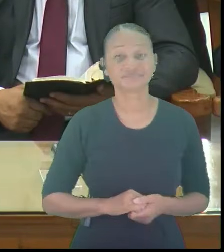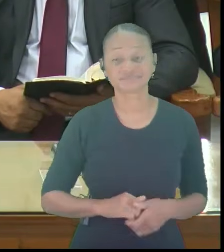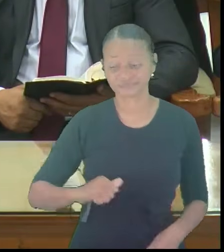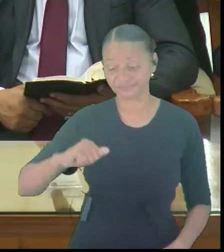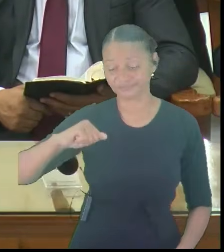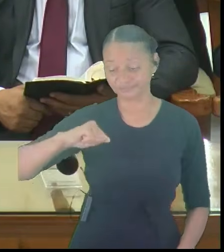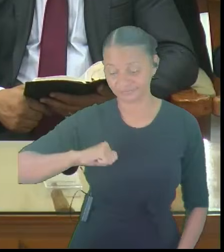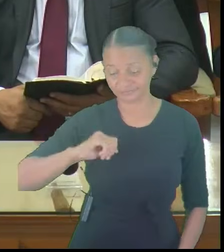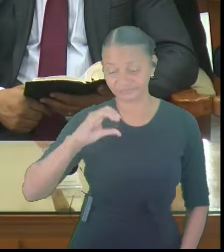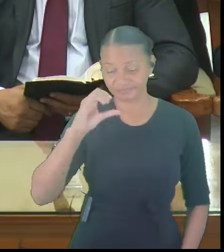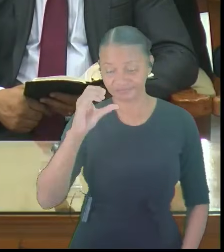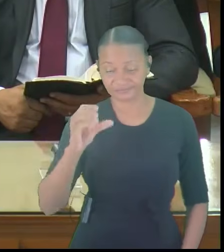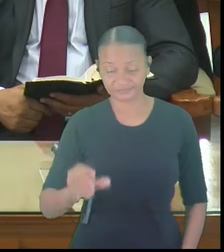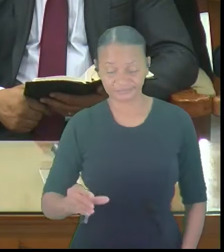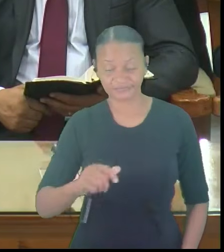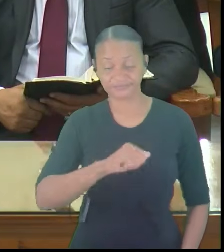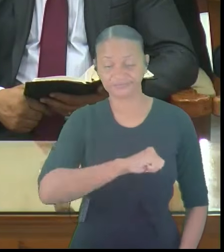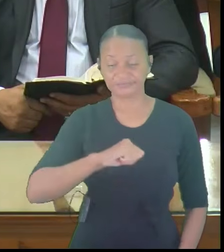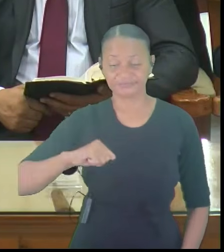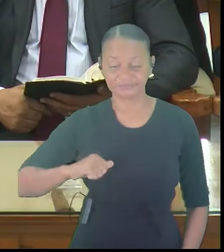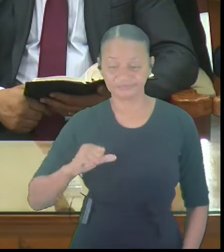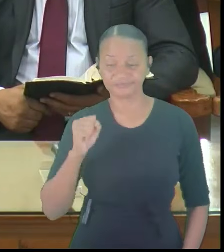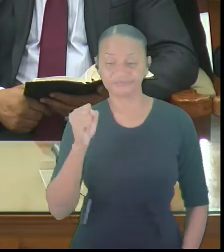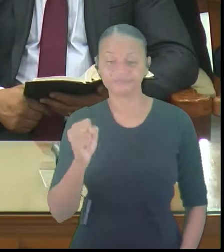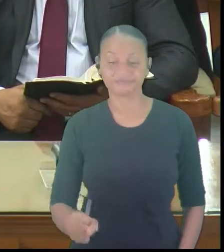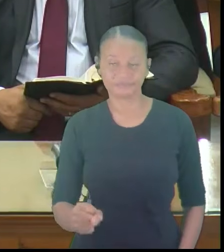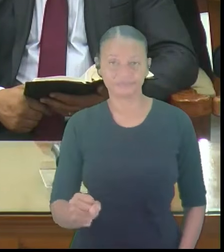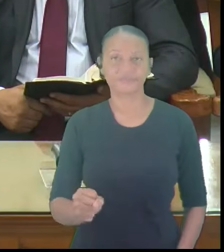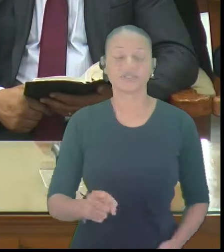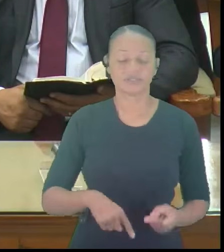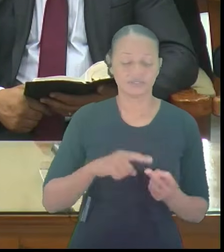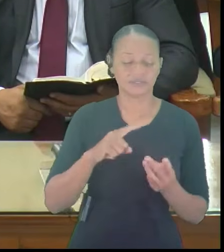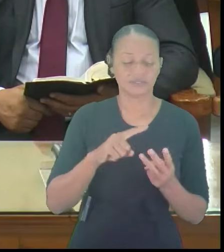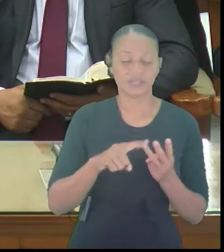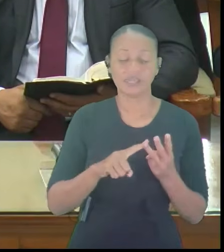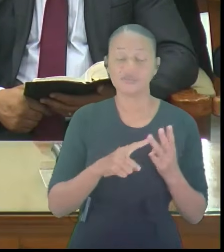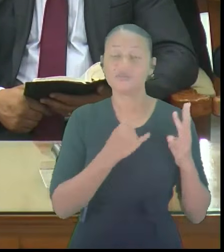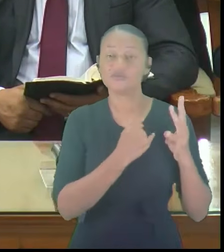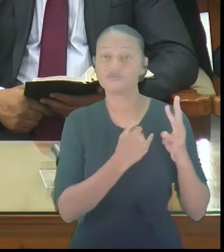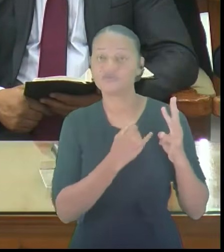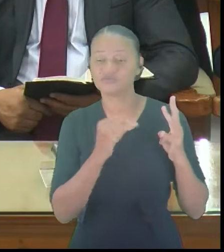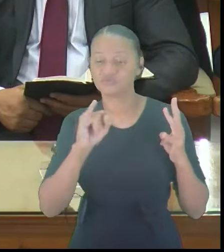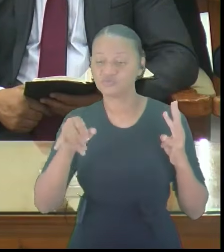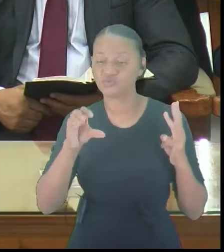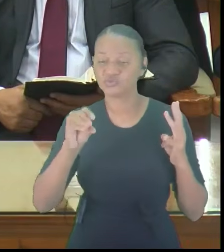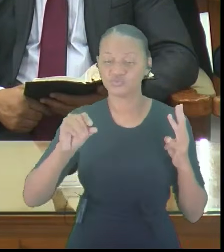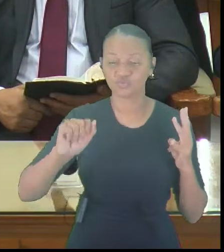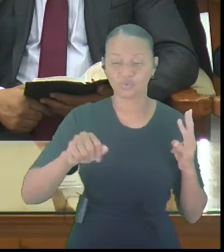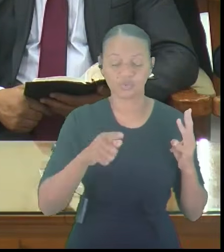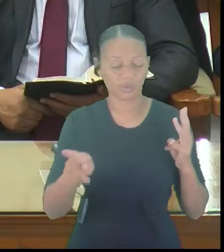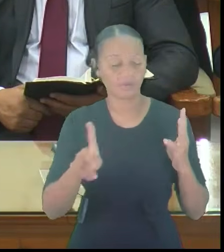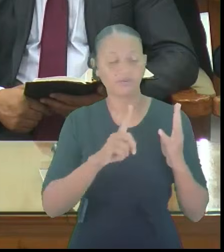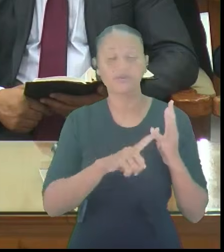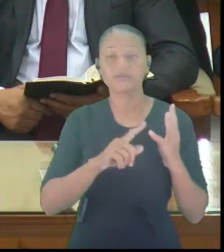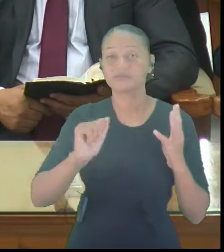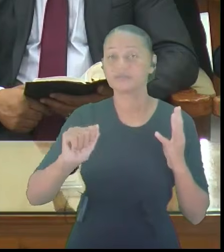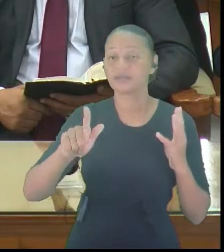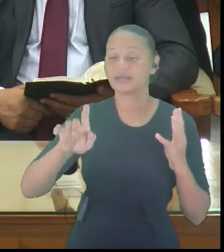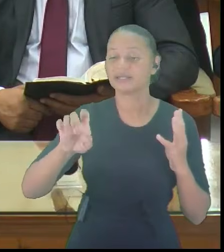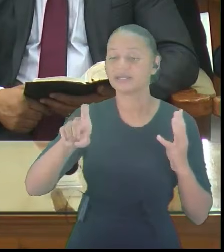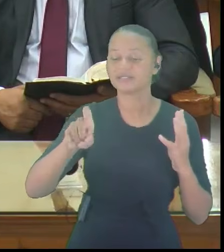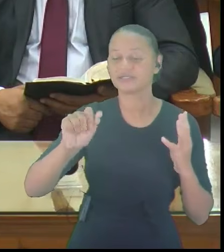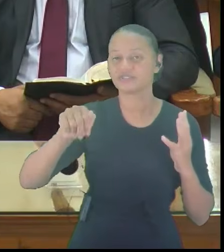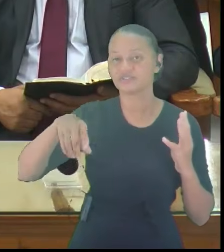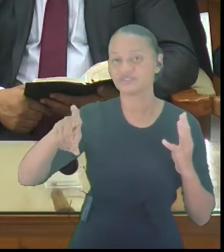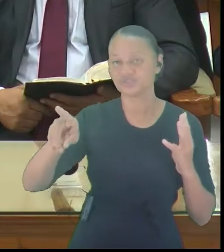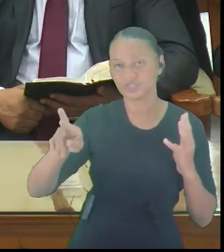Anás, Caifás, João, um tal de João e um tal de Alexandre. Ô irmãos, e por